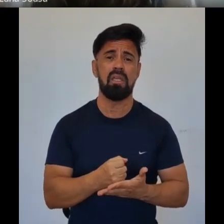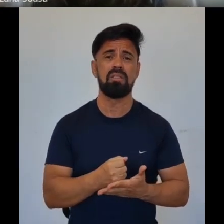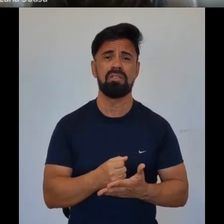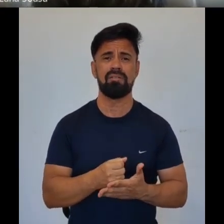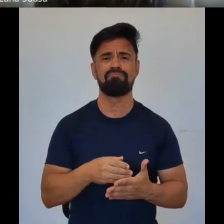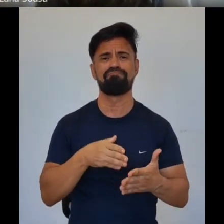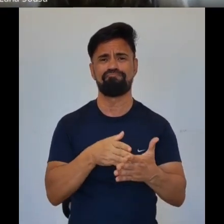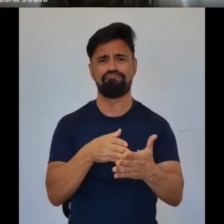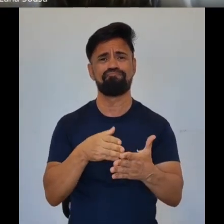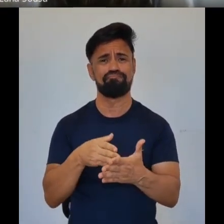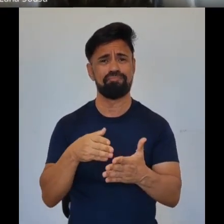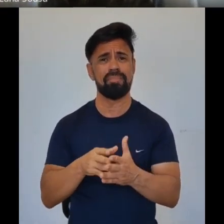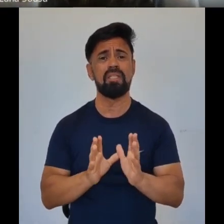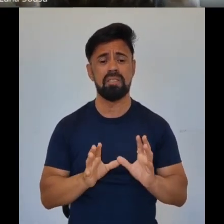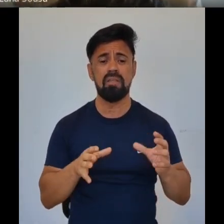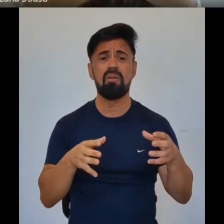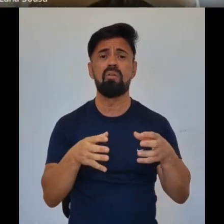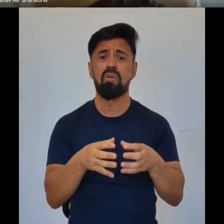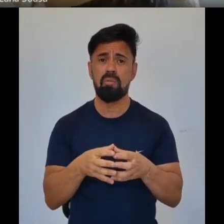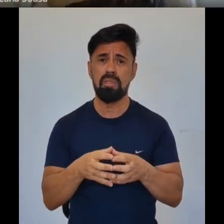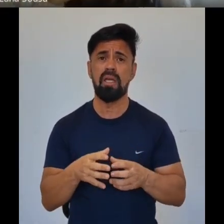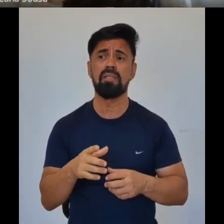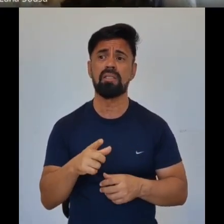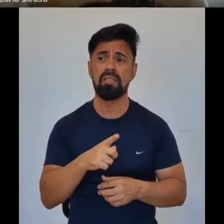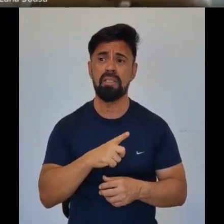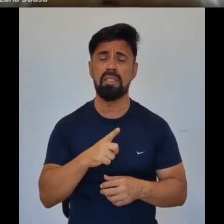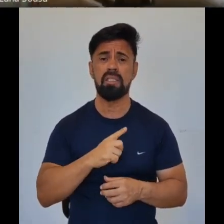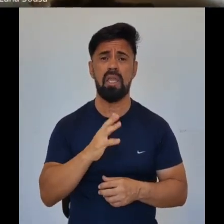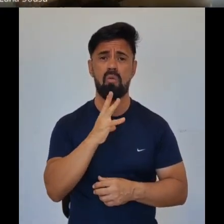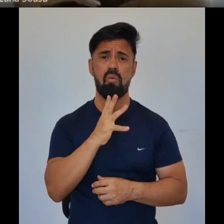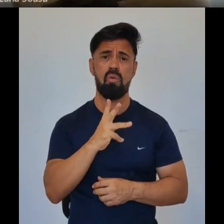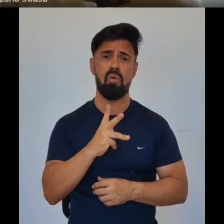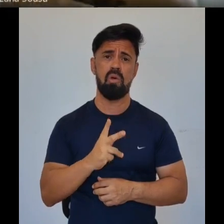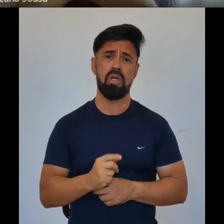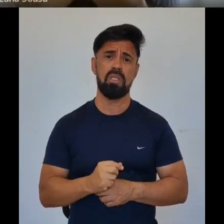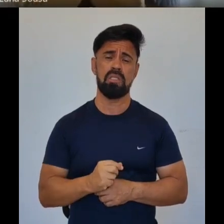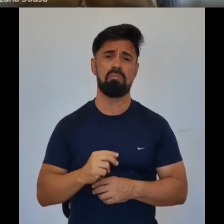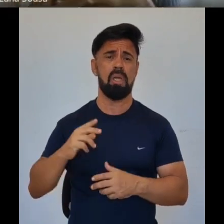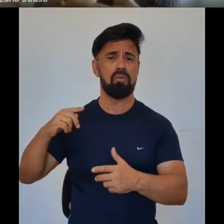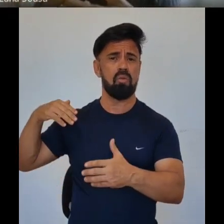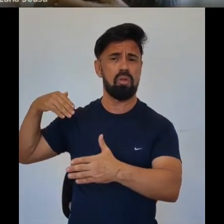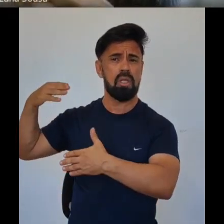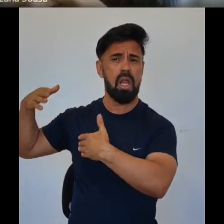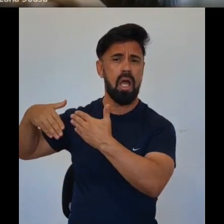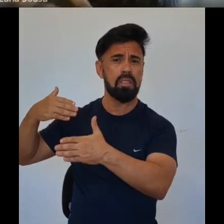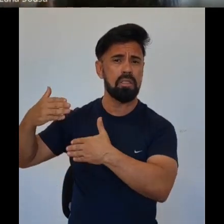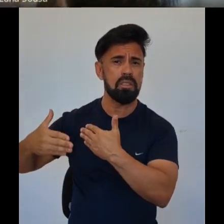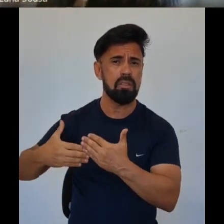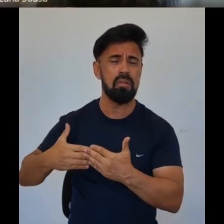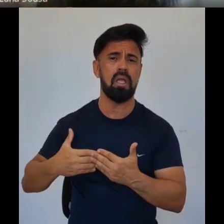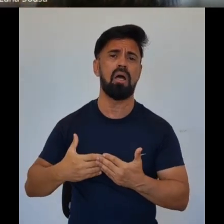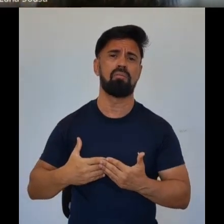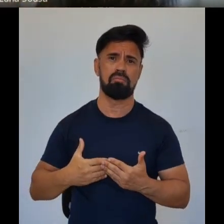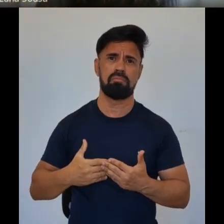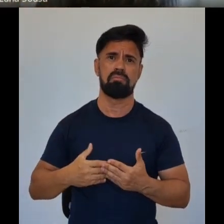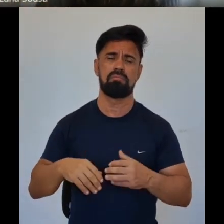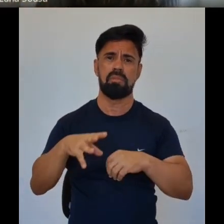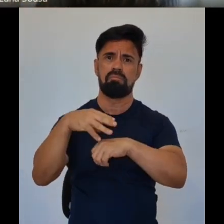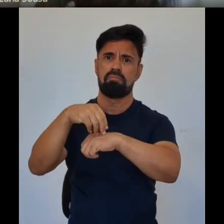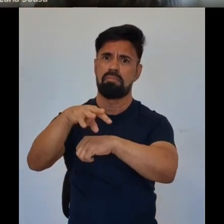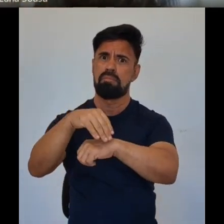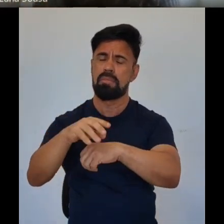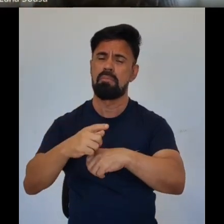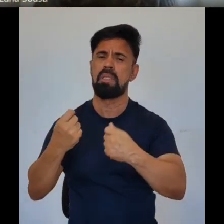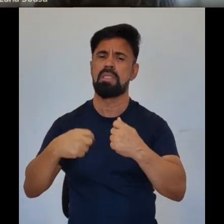são comunidades que têm um conhecimento tradicional passado por geração muito grande, a gente tem que respeitar e valorizar essa